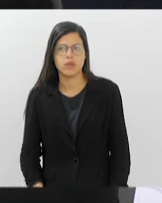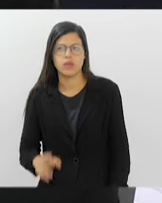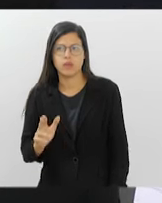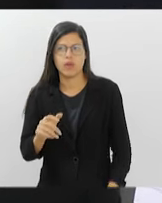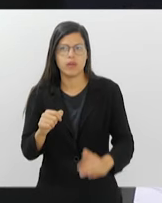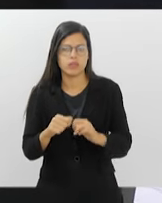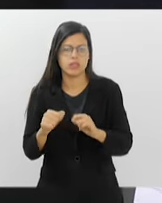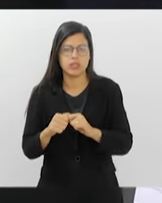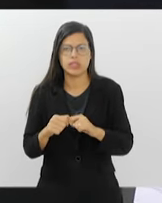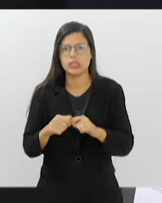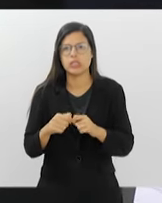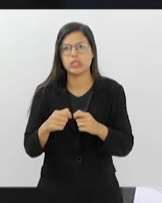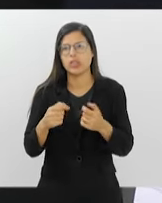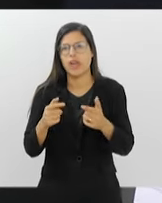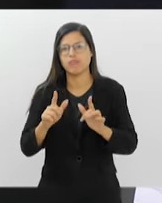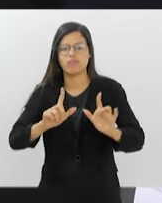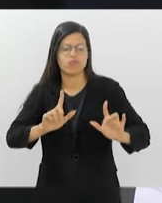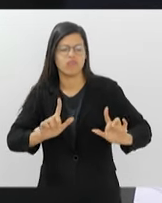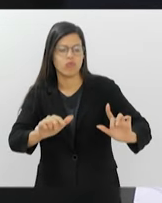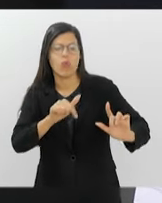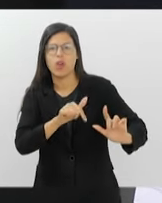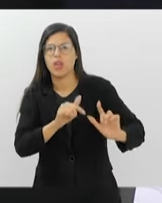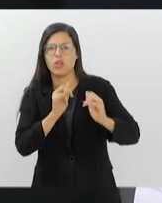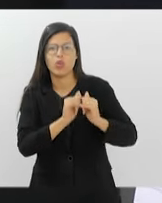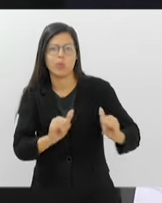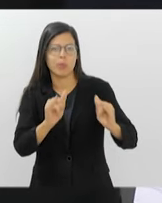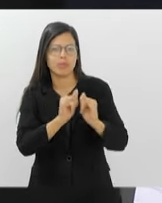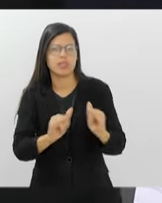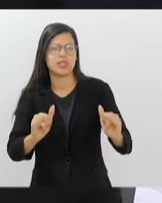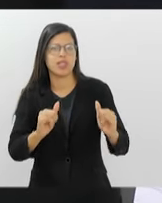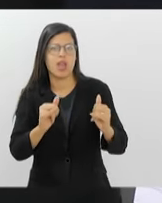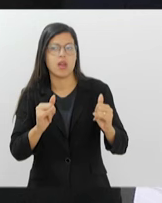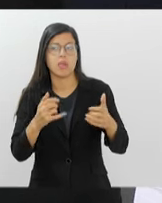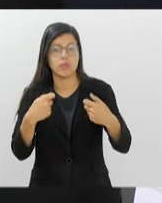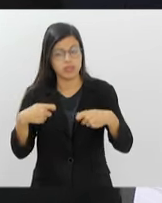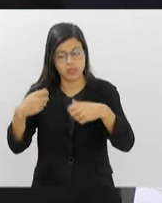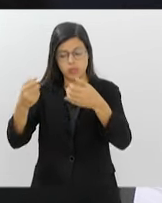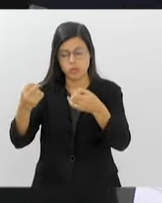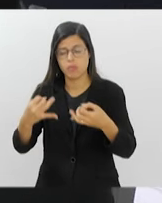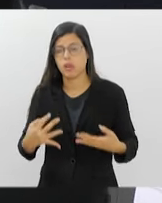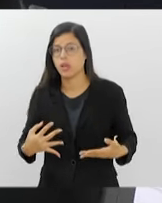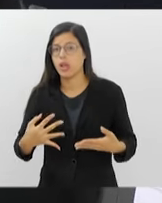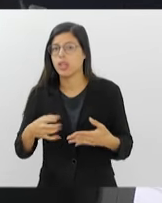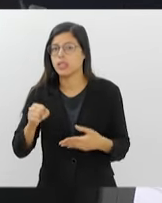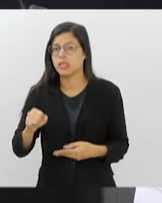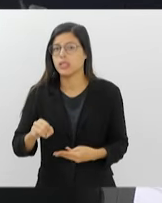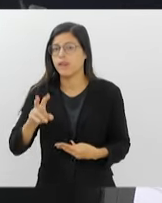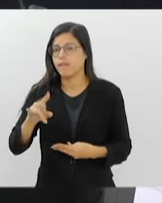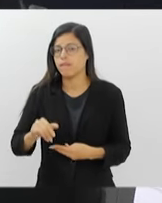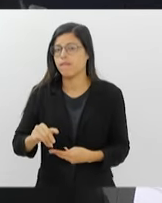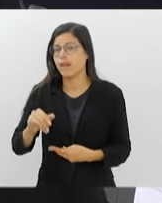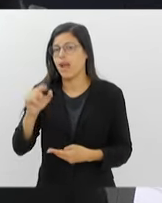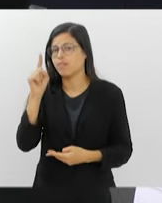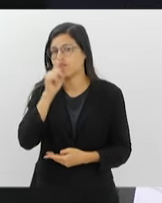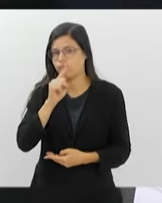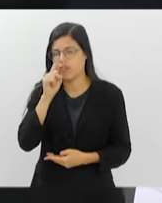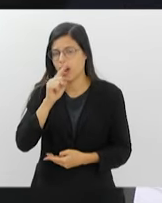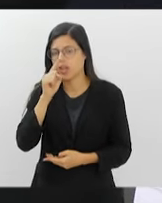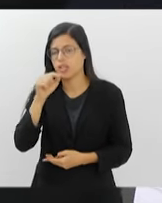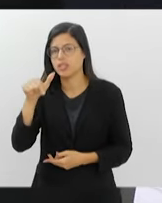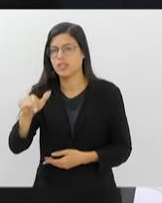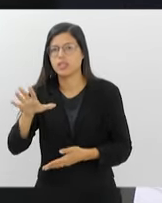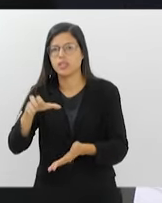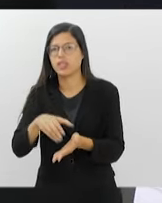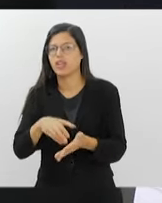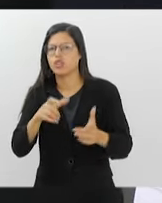uma um um um folheto publicitário não tem que explicar se vai desguarnecer a população que batalhões de onde